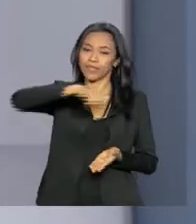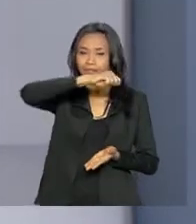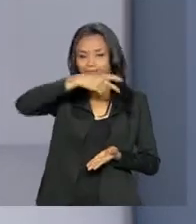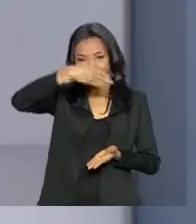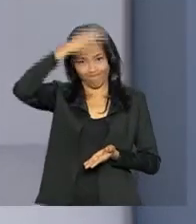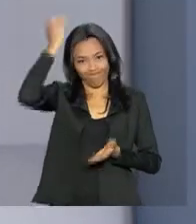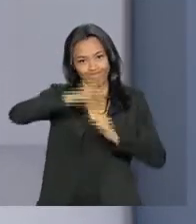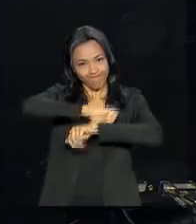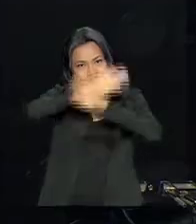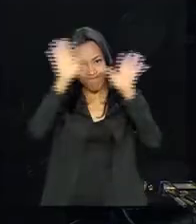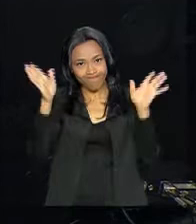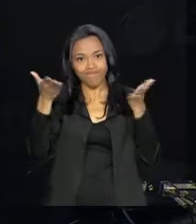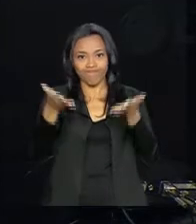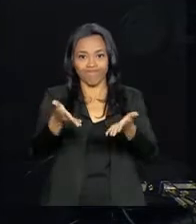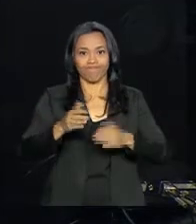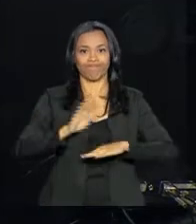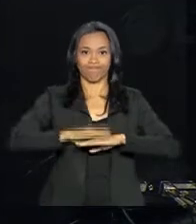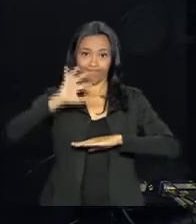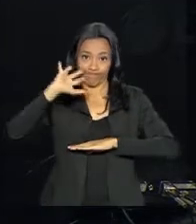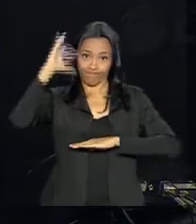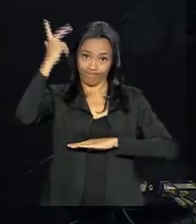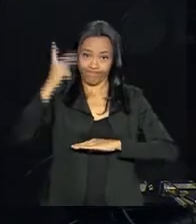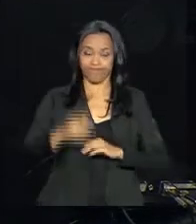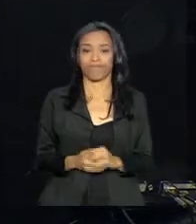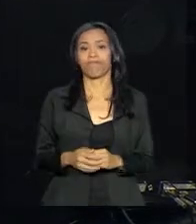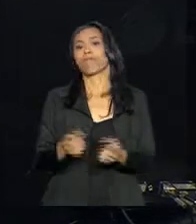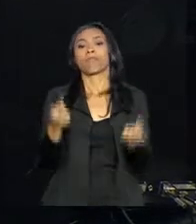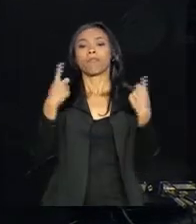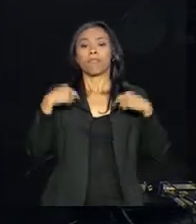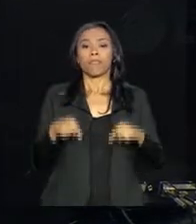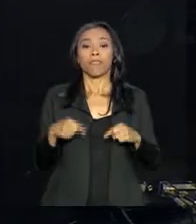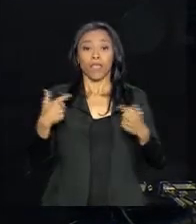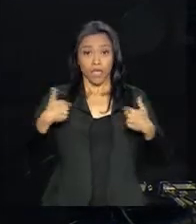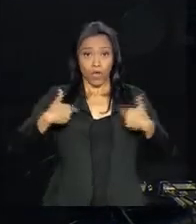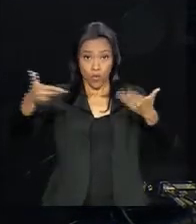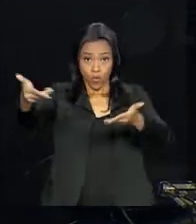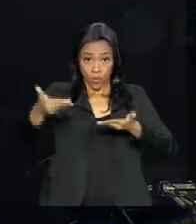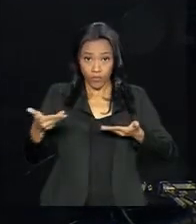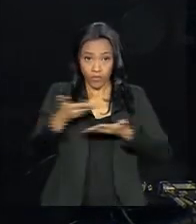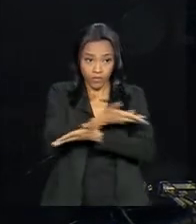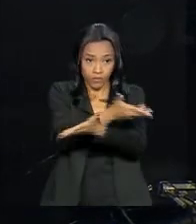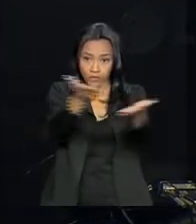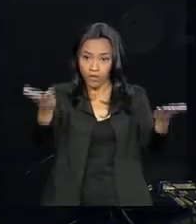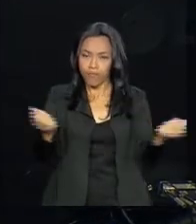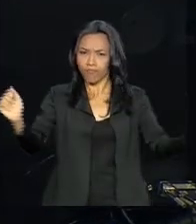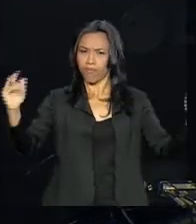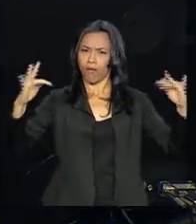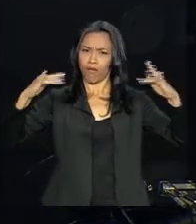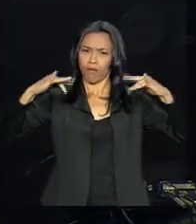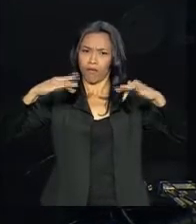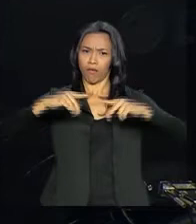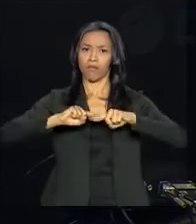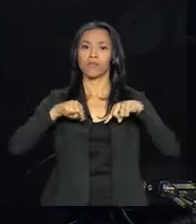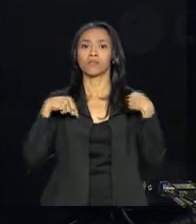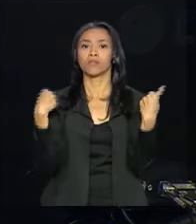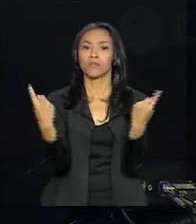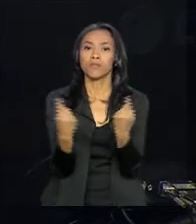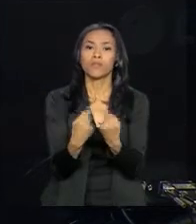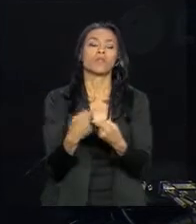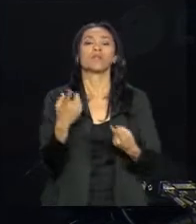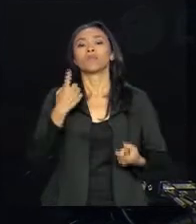decisão convidei a todos para essa reunião para que nós possamos